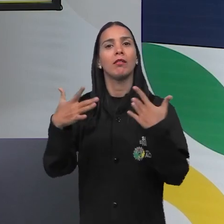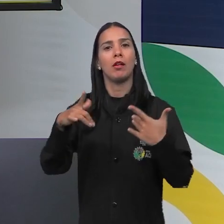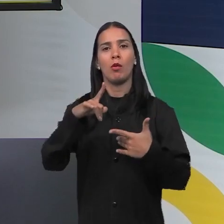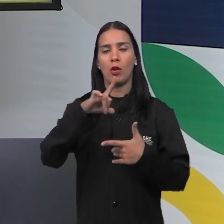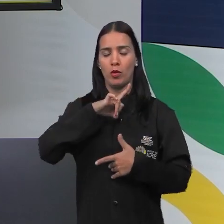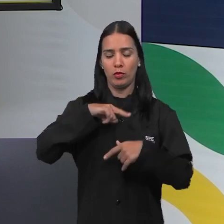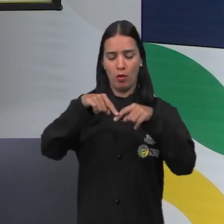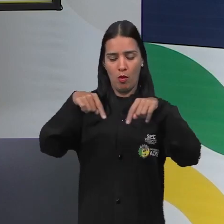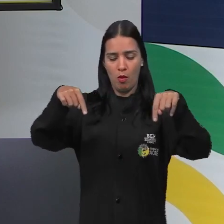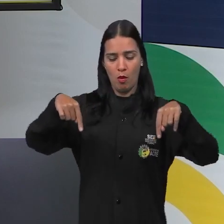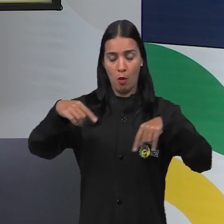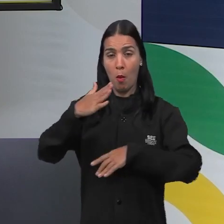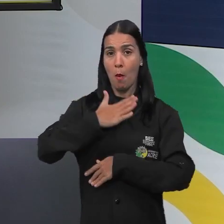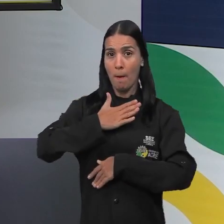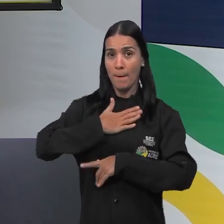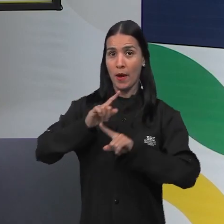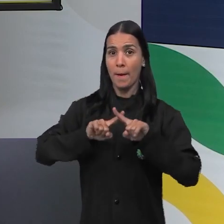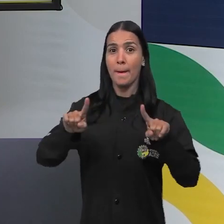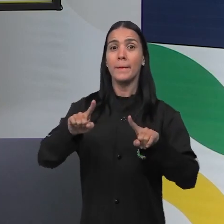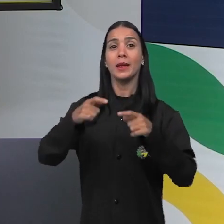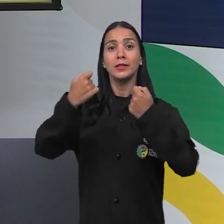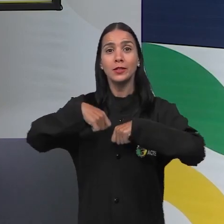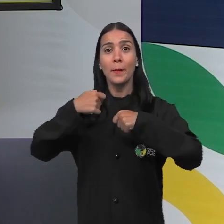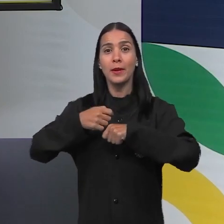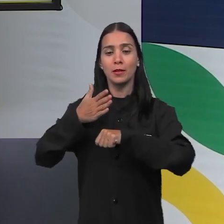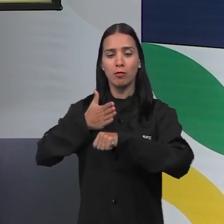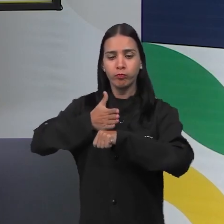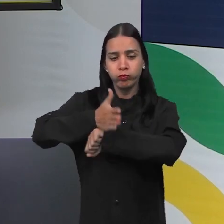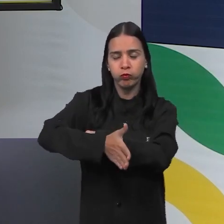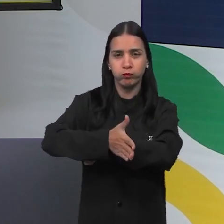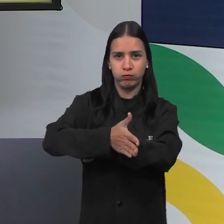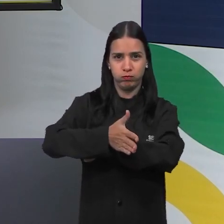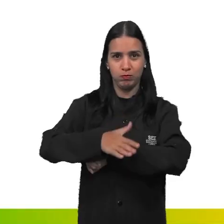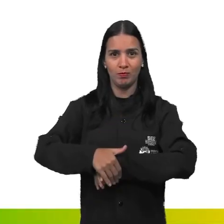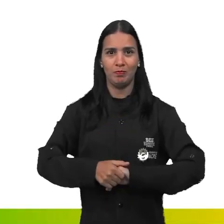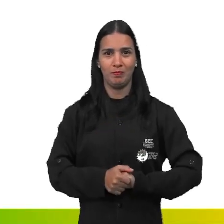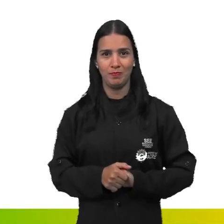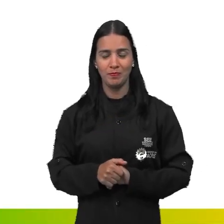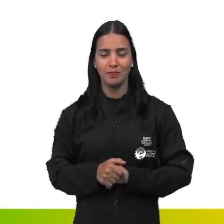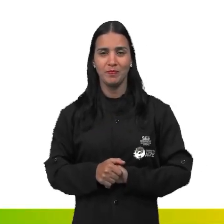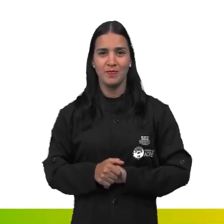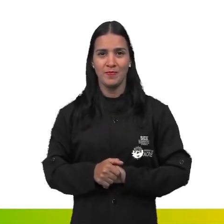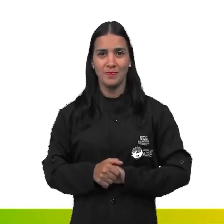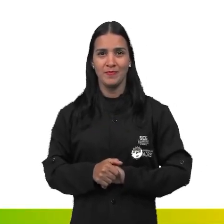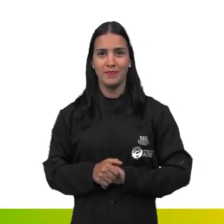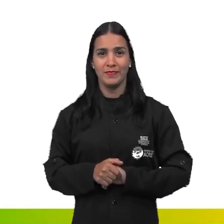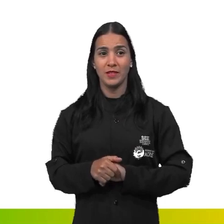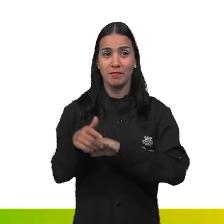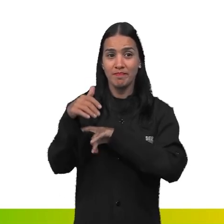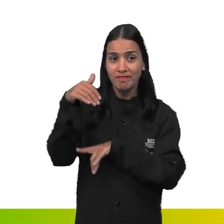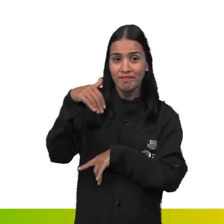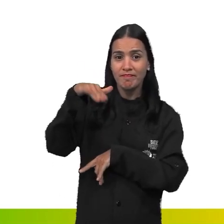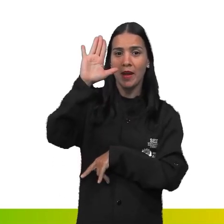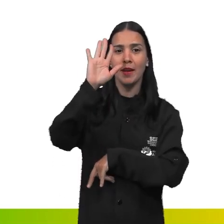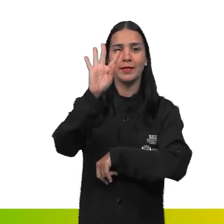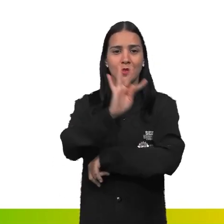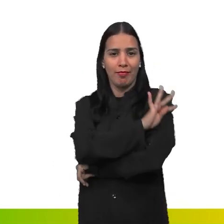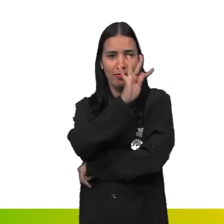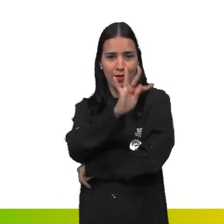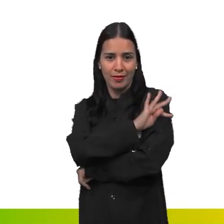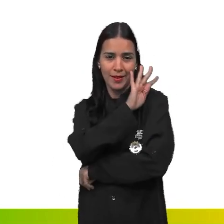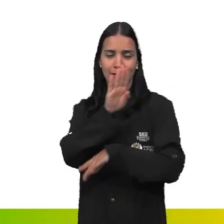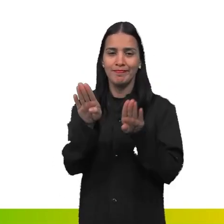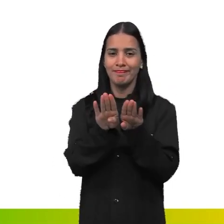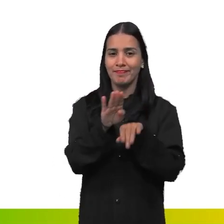o território inimigo. Compreendido? Então, vamos avançar um pouquinho. Para além da técnica e da